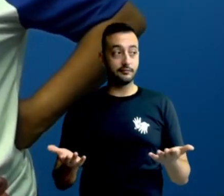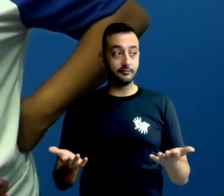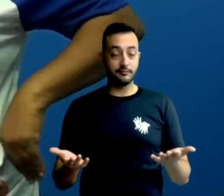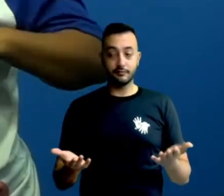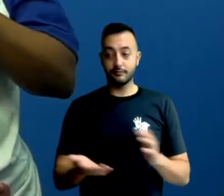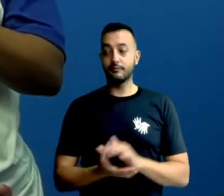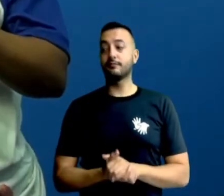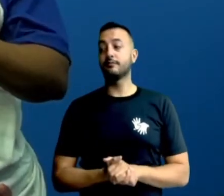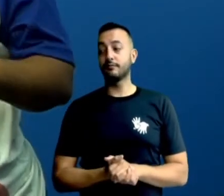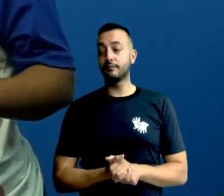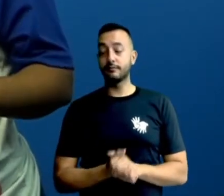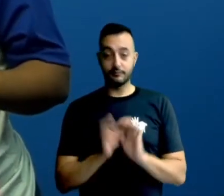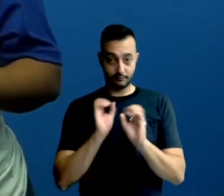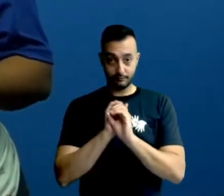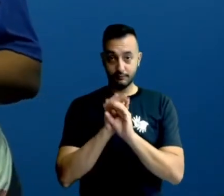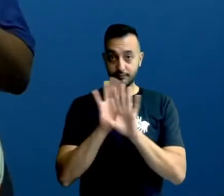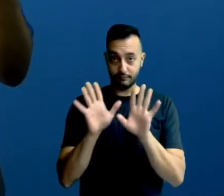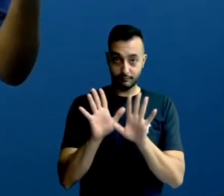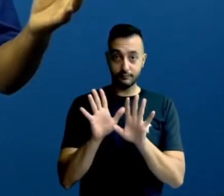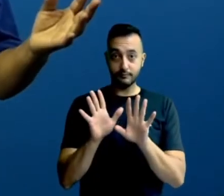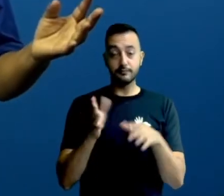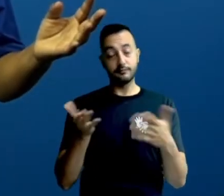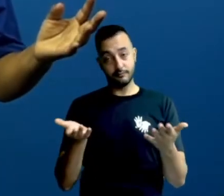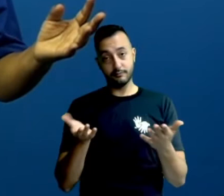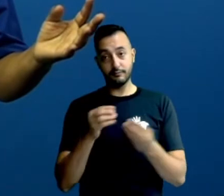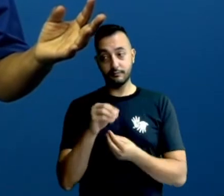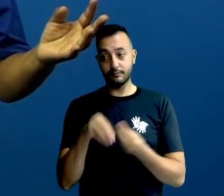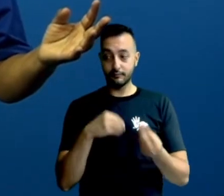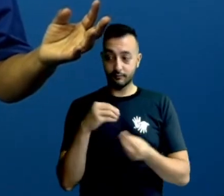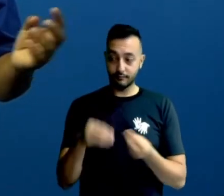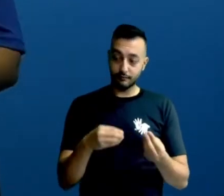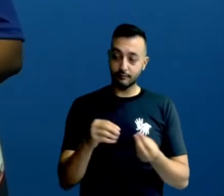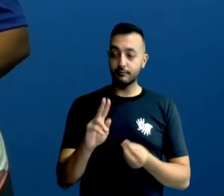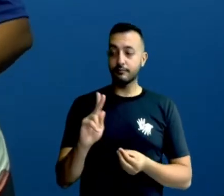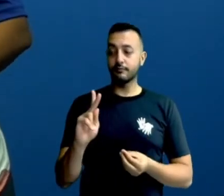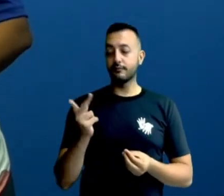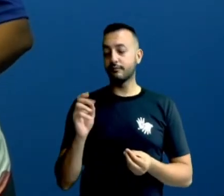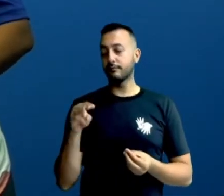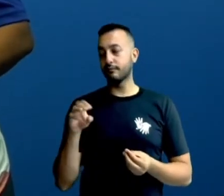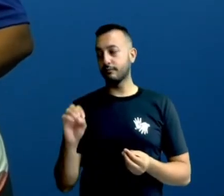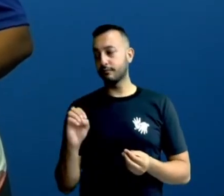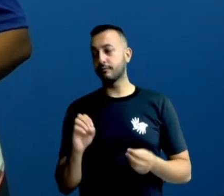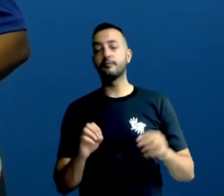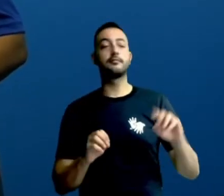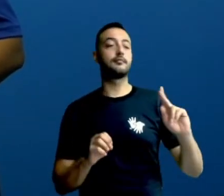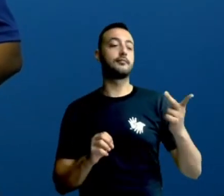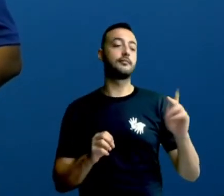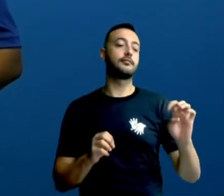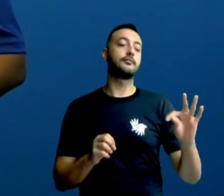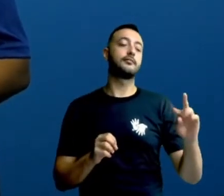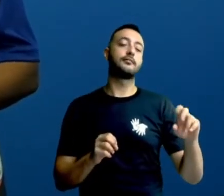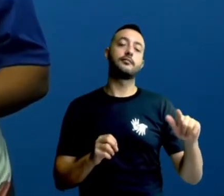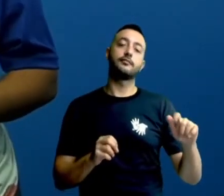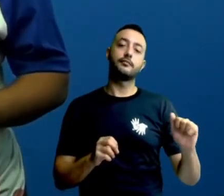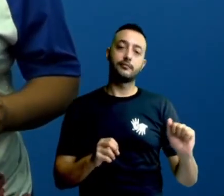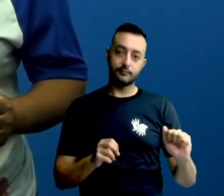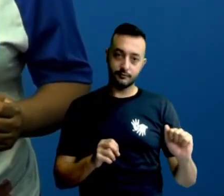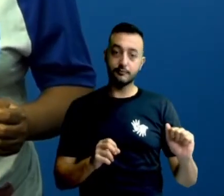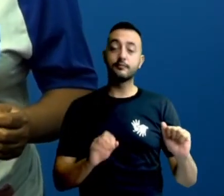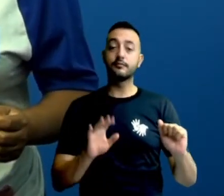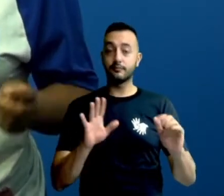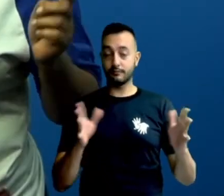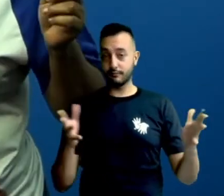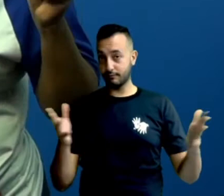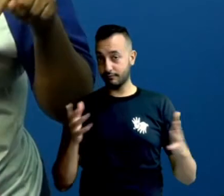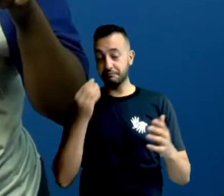pessoal, esclareceu mais um pouquinho o que é mistura homogênea e mistura heterogênea. E agora eu vou fazer